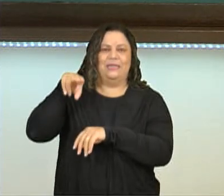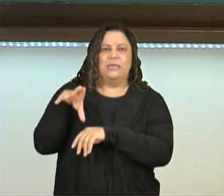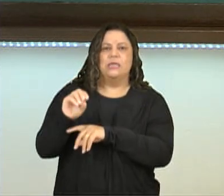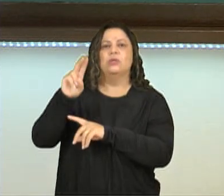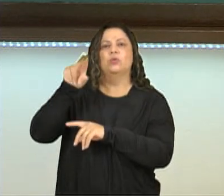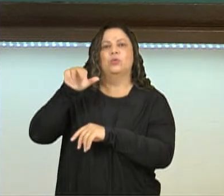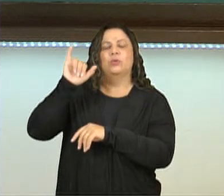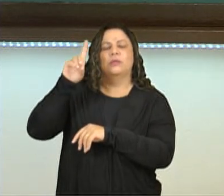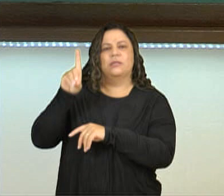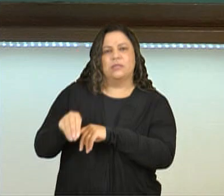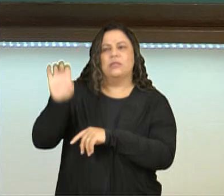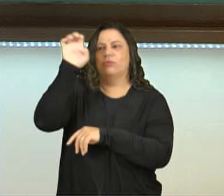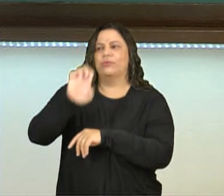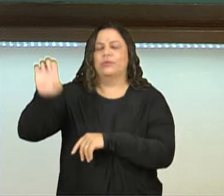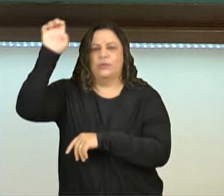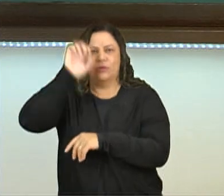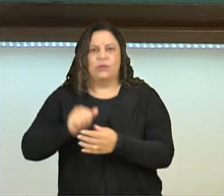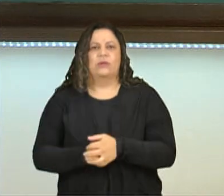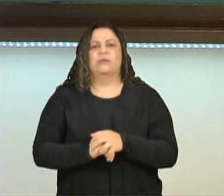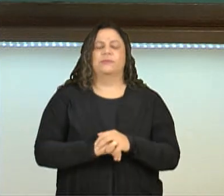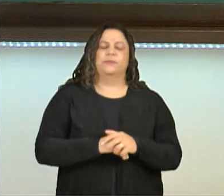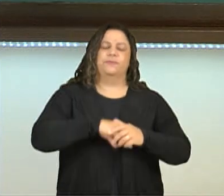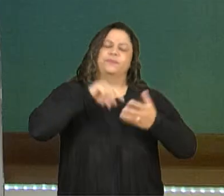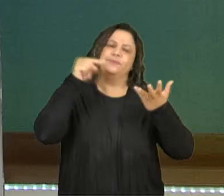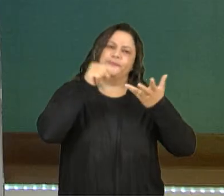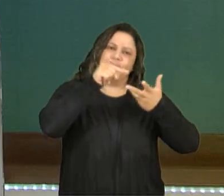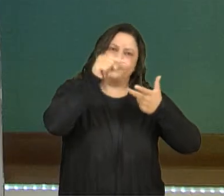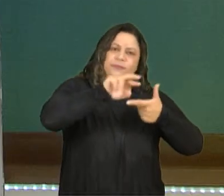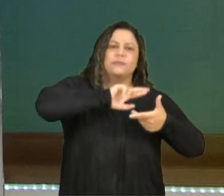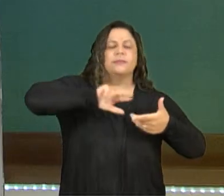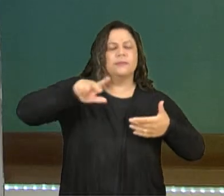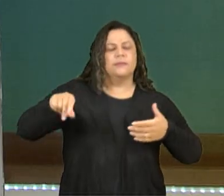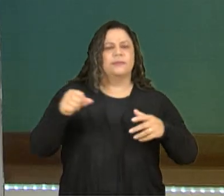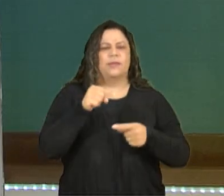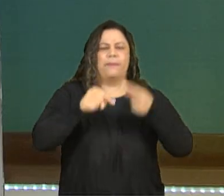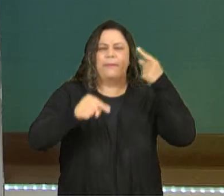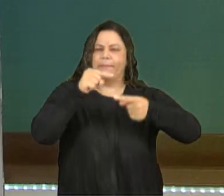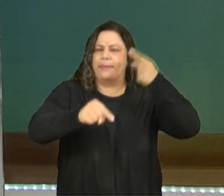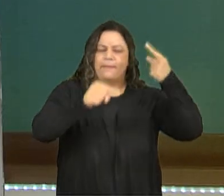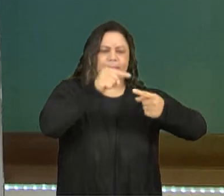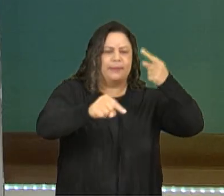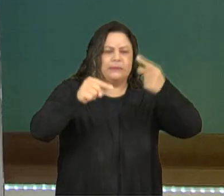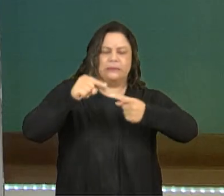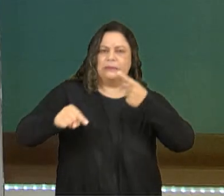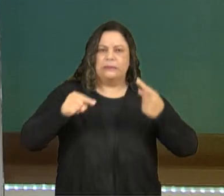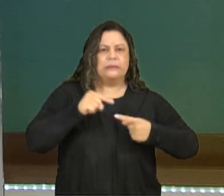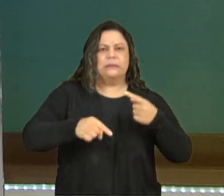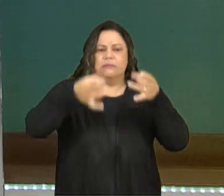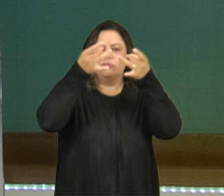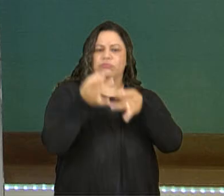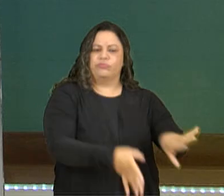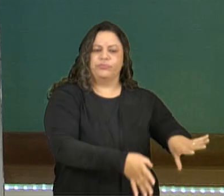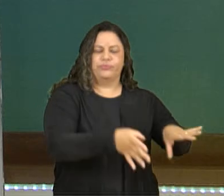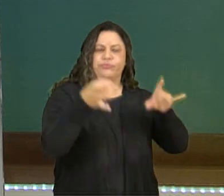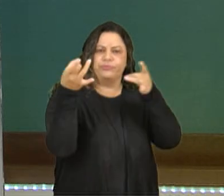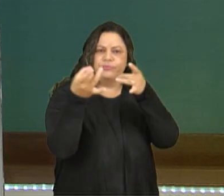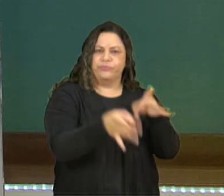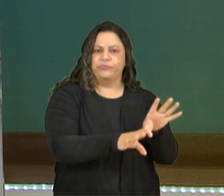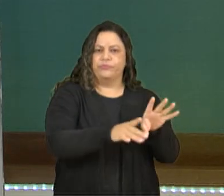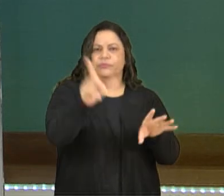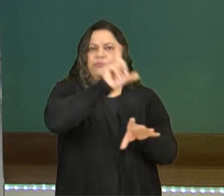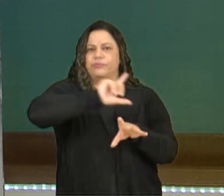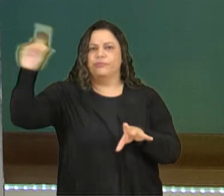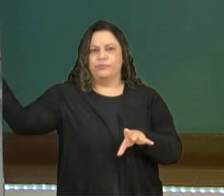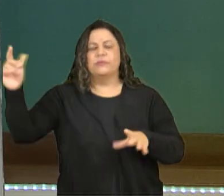Várias situações sugeriram essa saída, várias divergências entre o Reino Unido e a Europa e